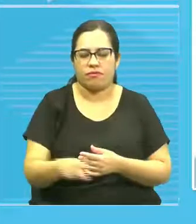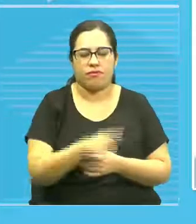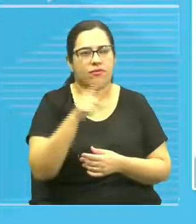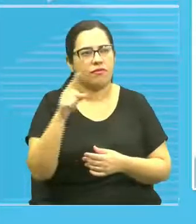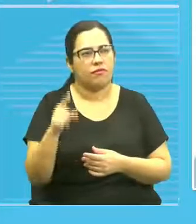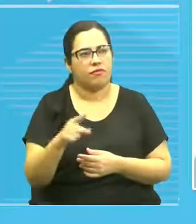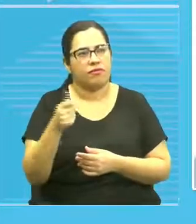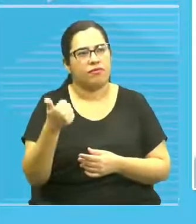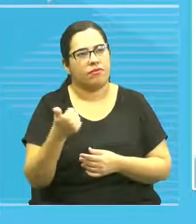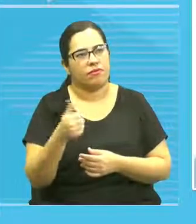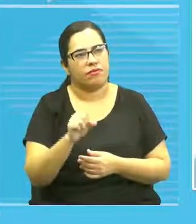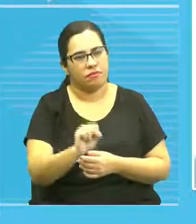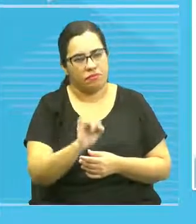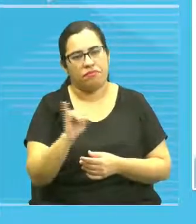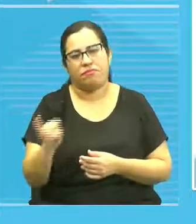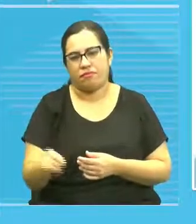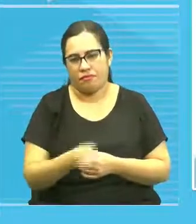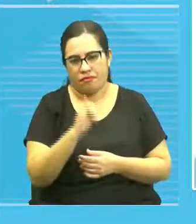4,18 joules.